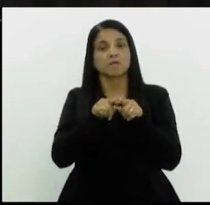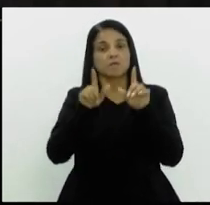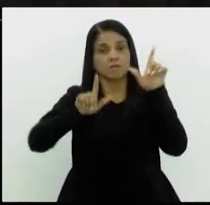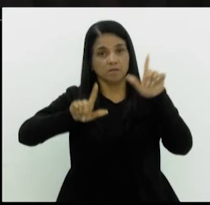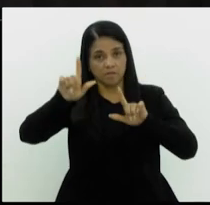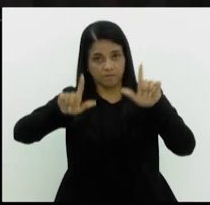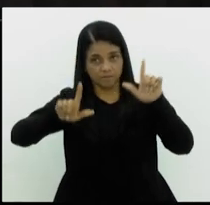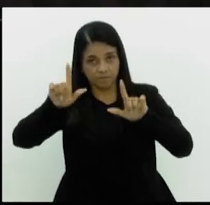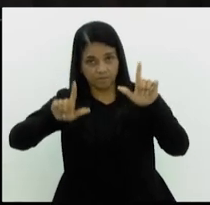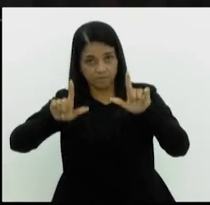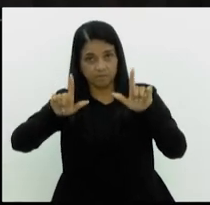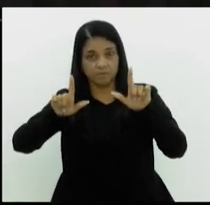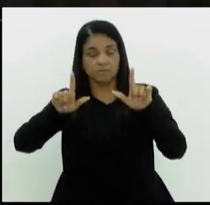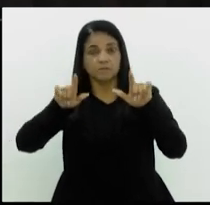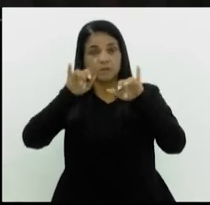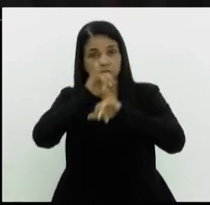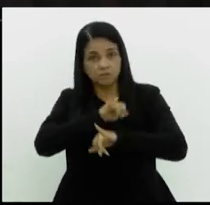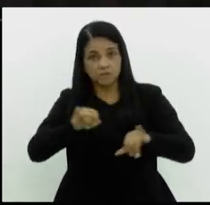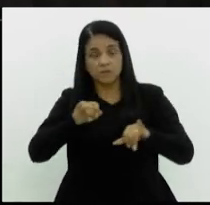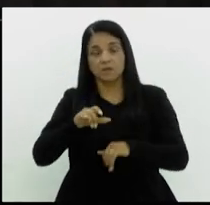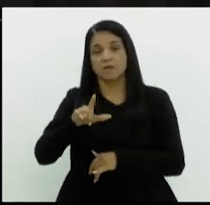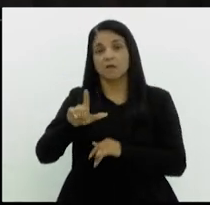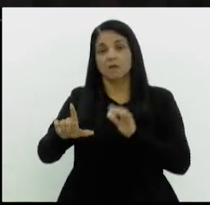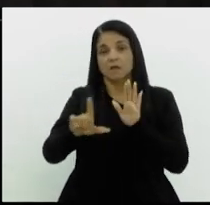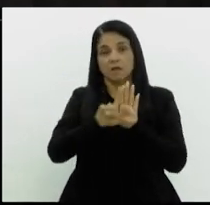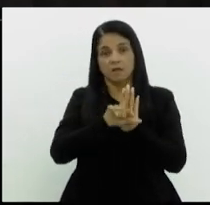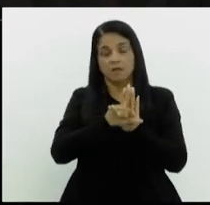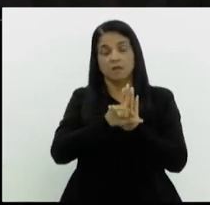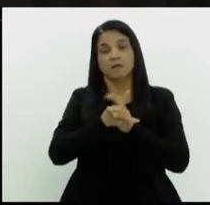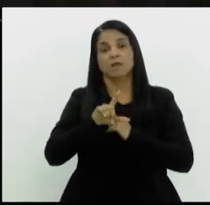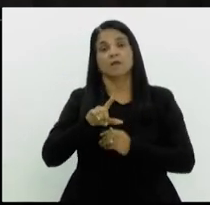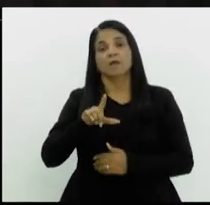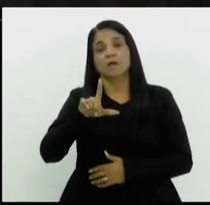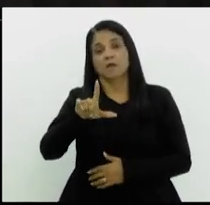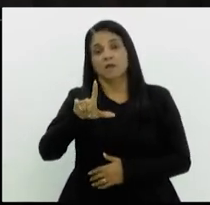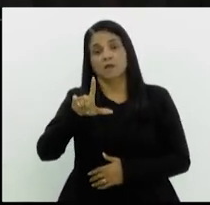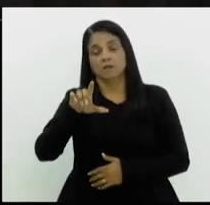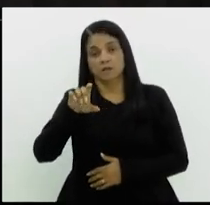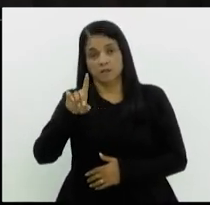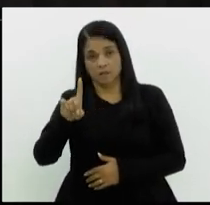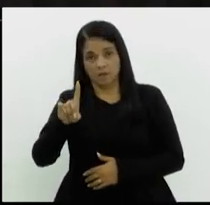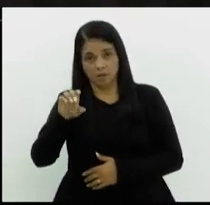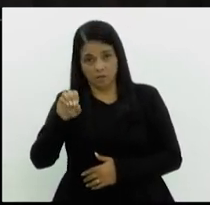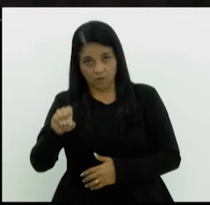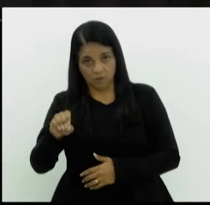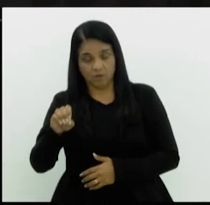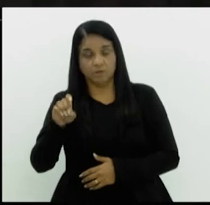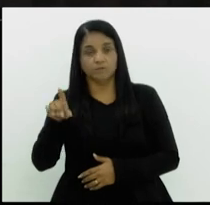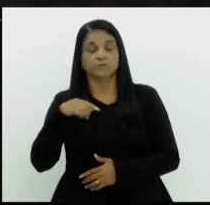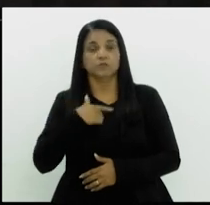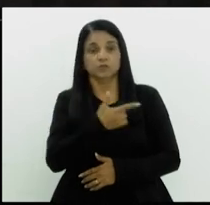repercutiu a LDO de 2025 da União.